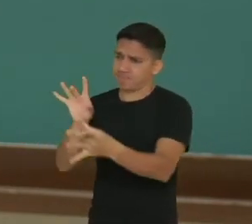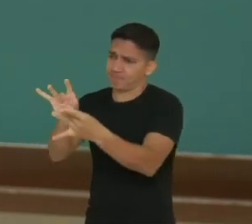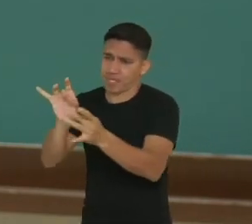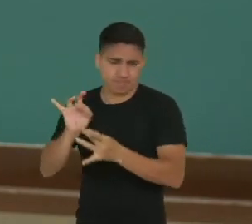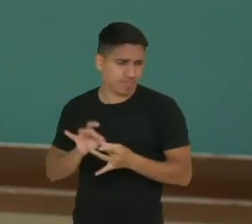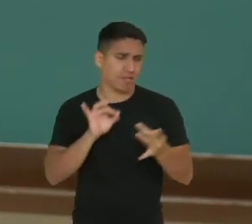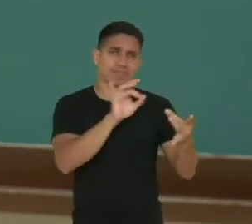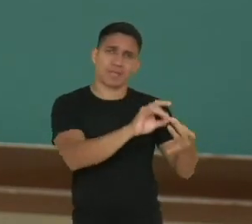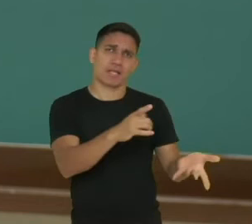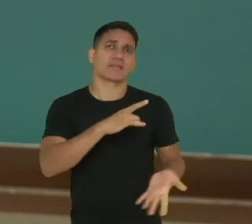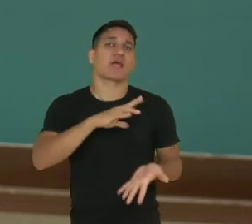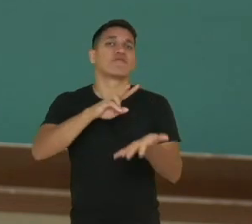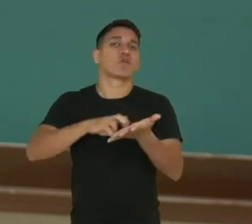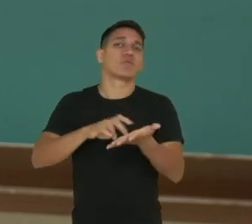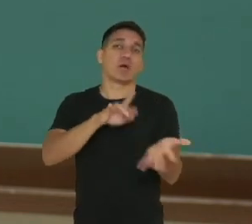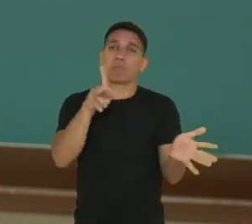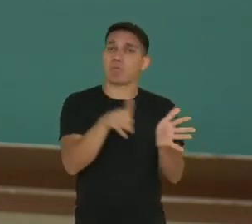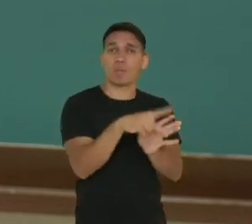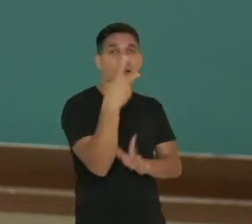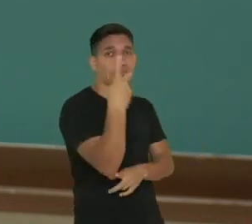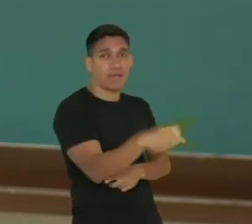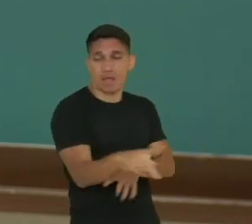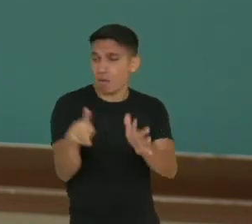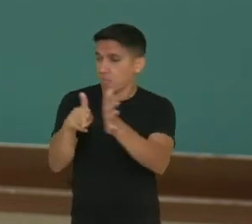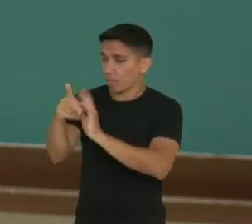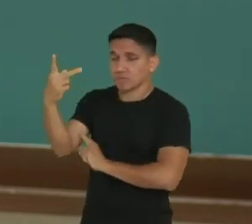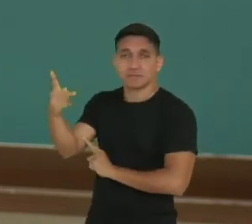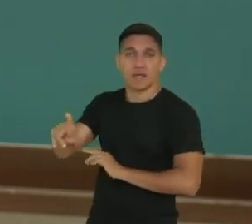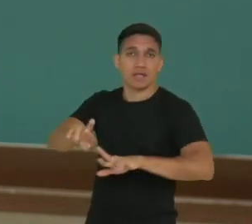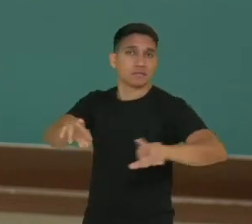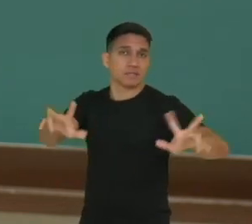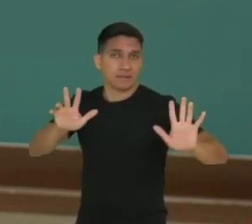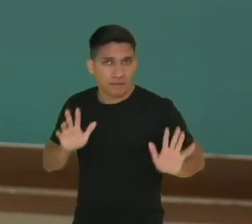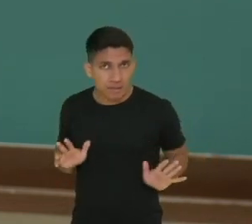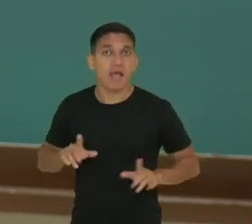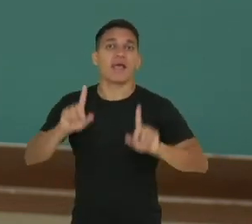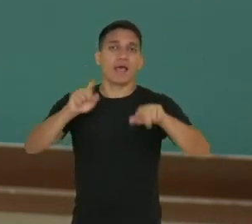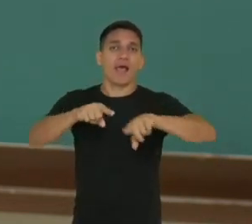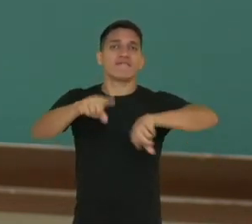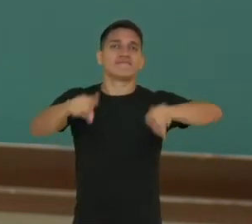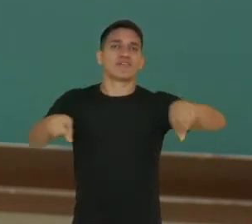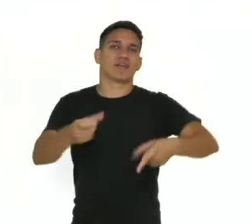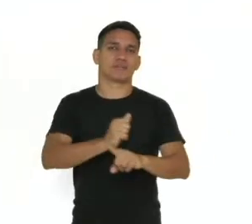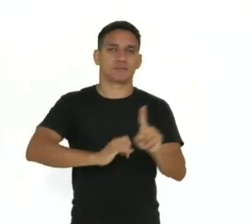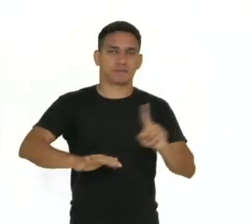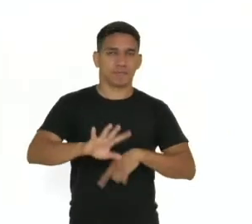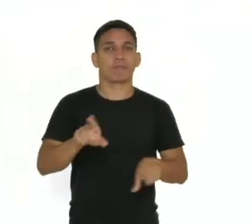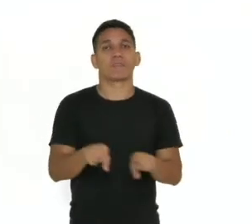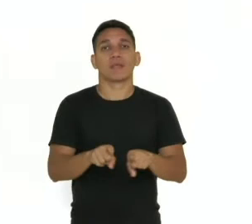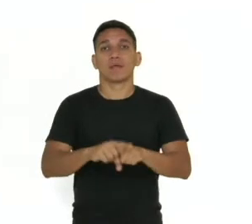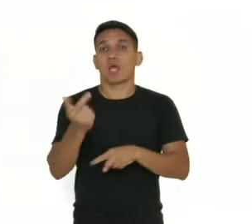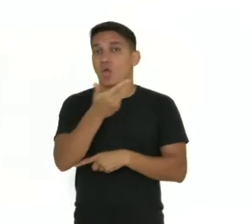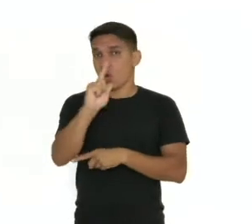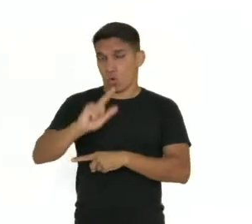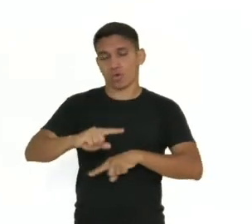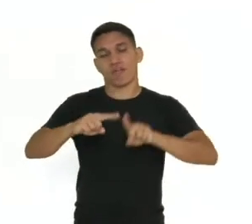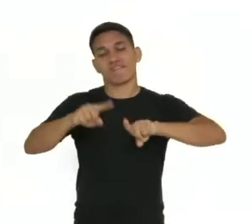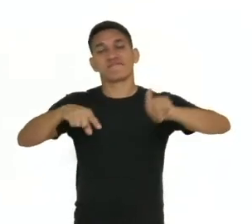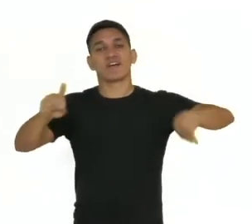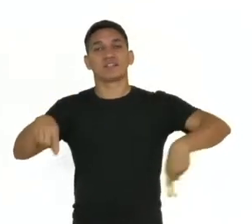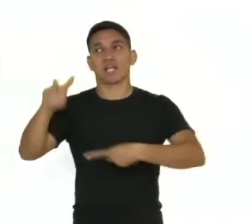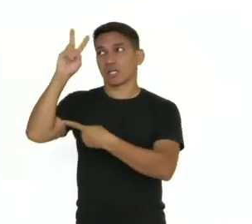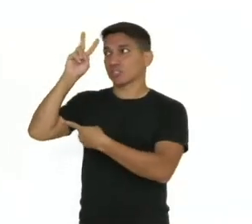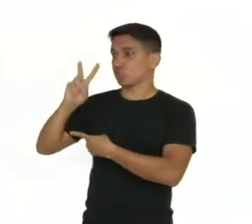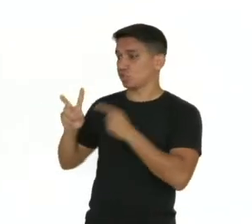vocabulário ali próprio e isso tudo faz parte dessa variação social. Na sequência vem a variação histórica, que é essa que eu falei